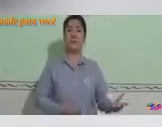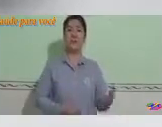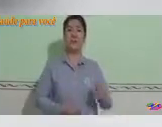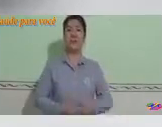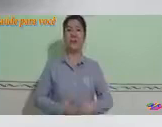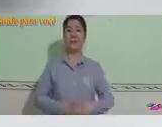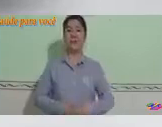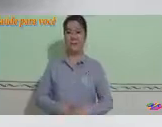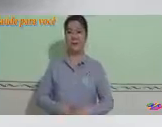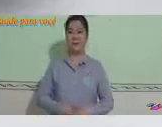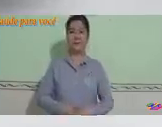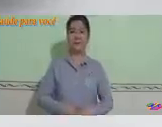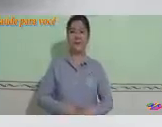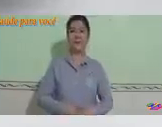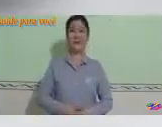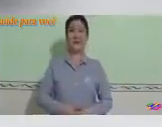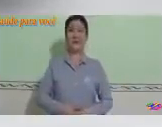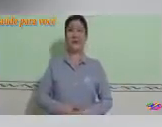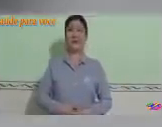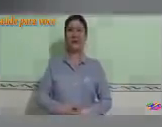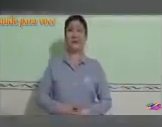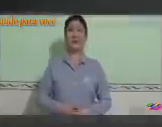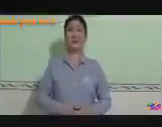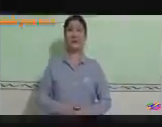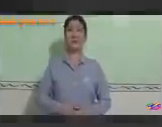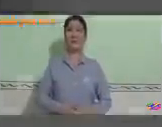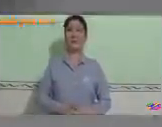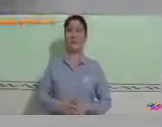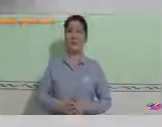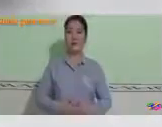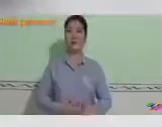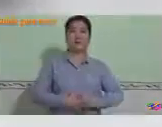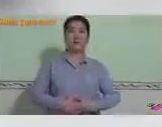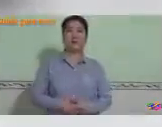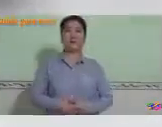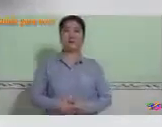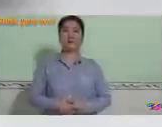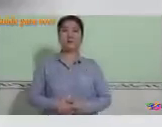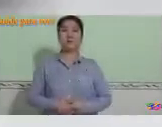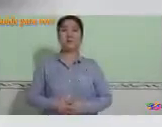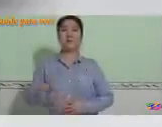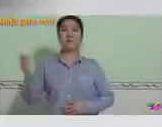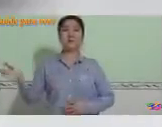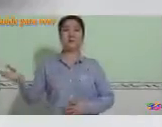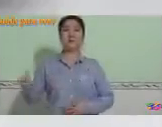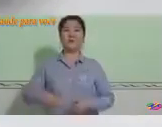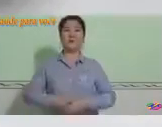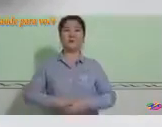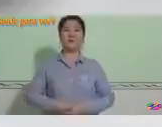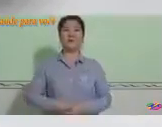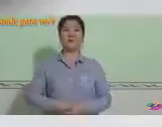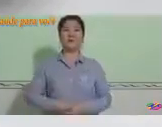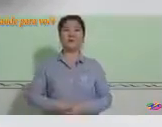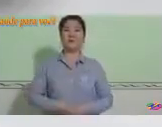Entretanto, NODBE acento circunflexo DOS 0 a OS 3 anos de idade, já é